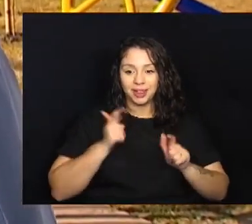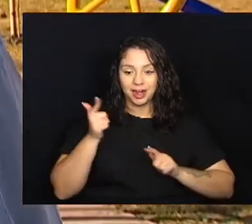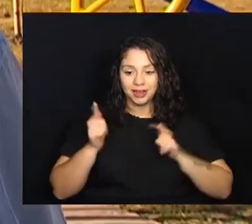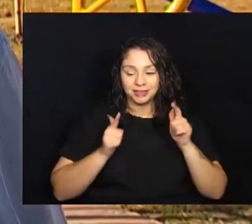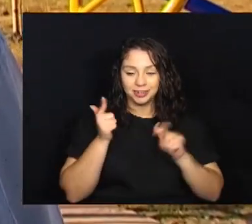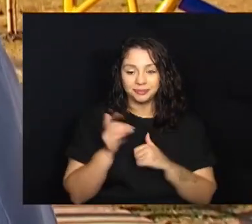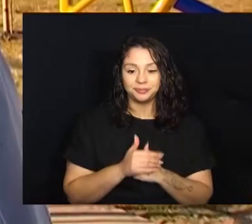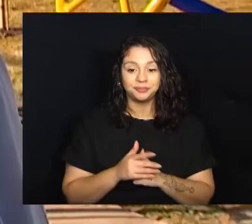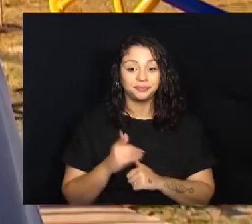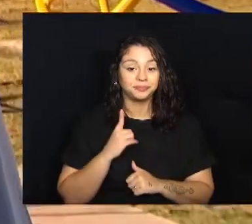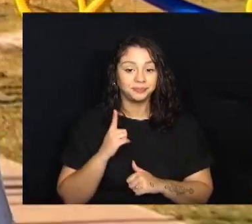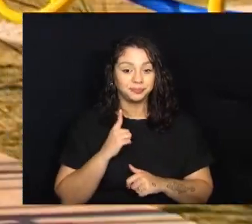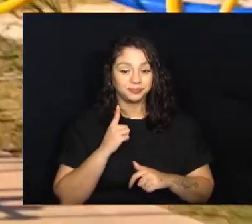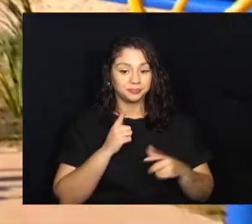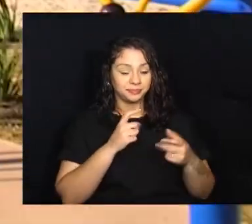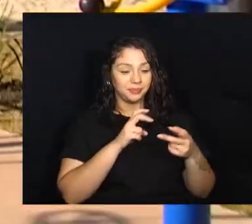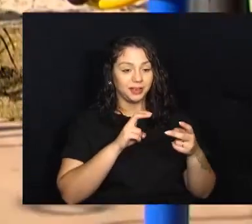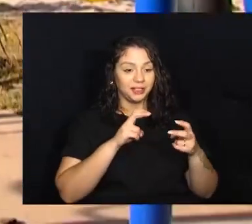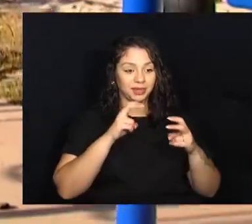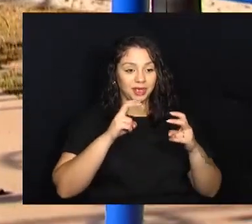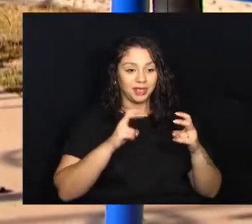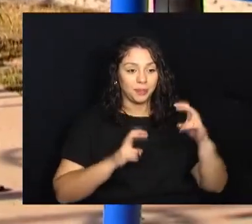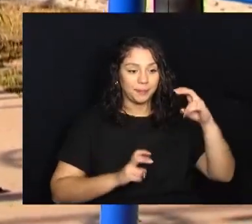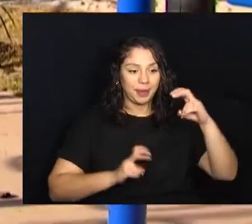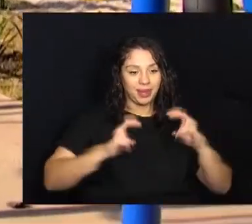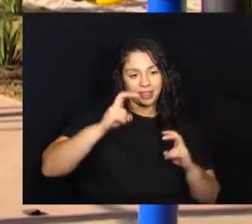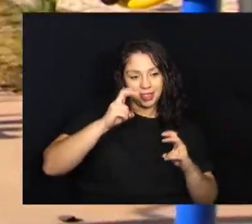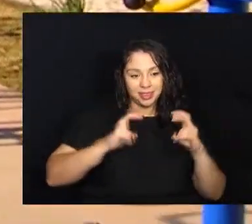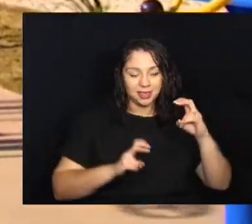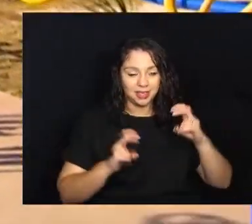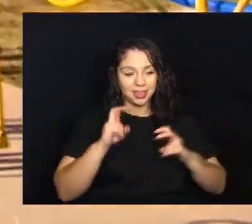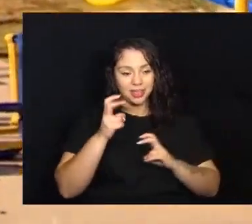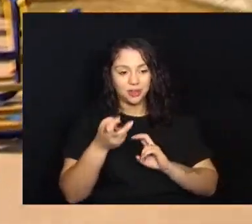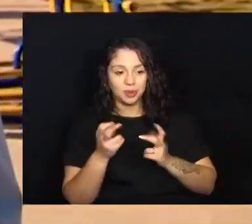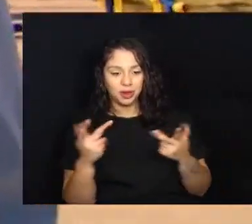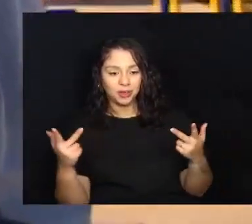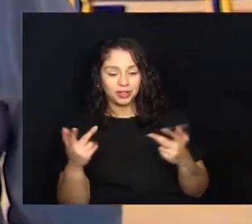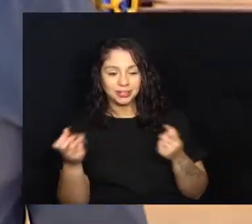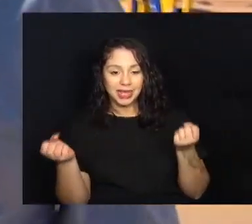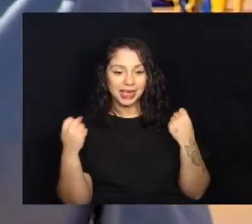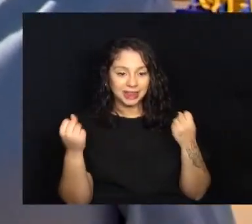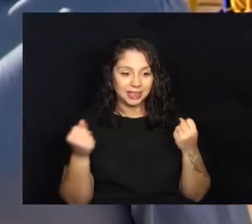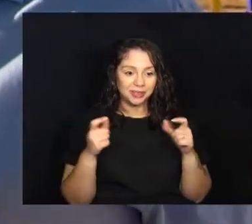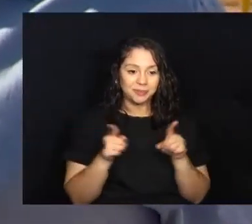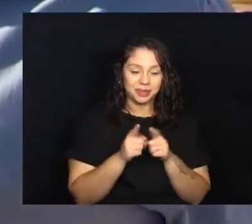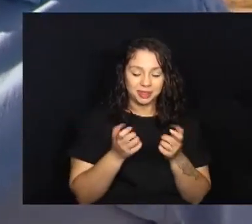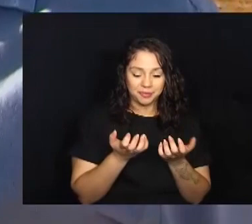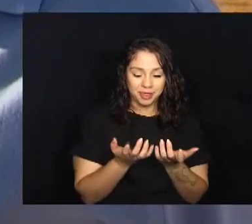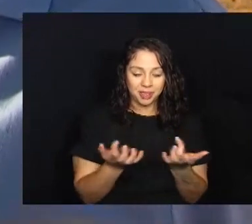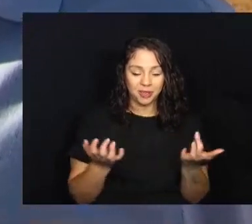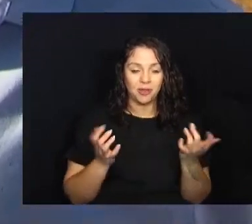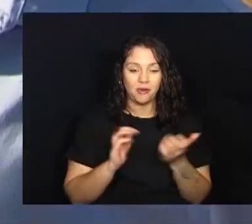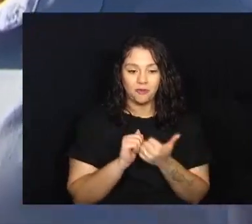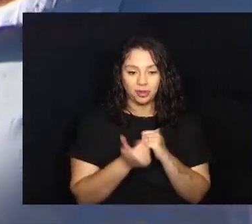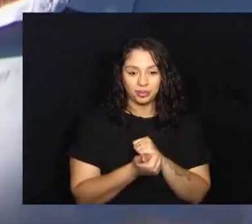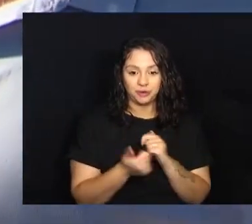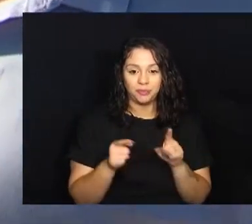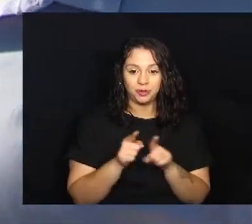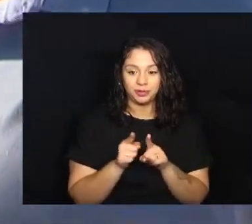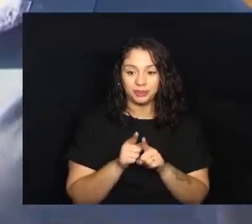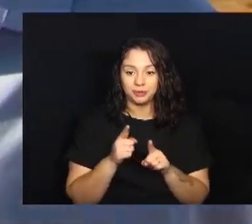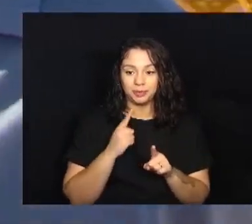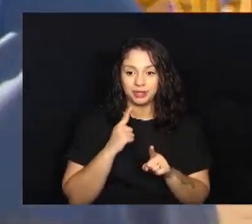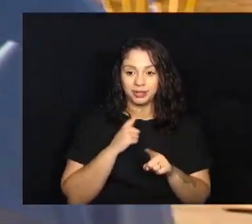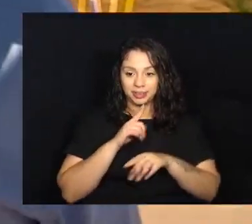tem parquinho para as crianças, tem a academia, tem o campo de futebol, ali é um vestiário,